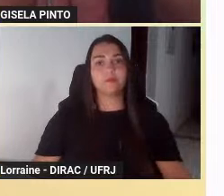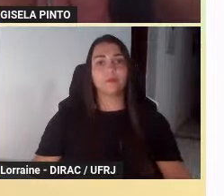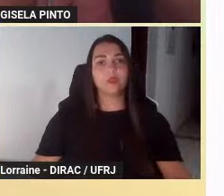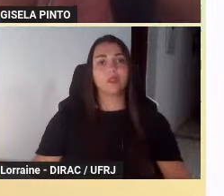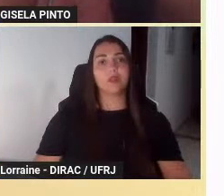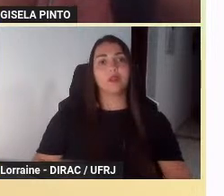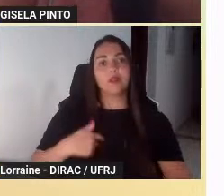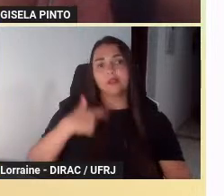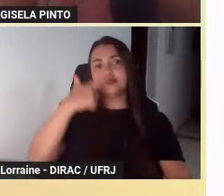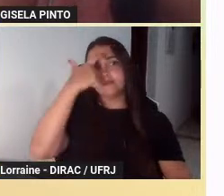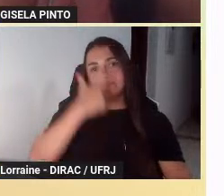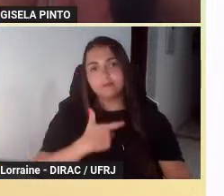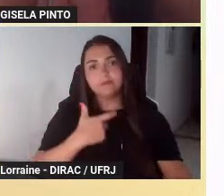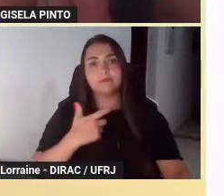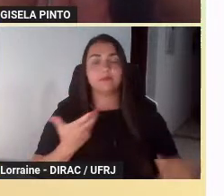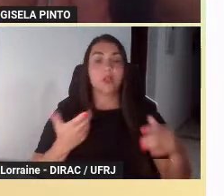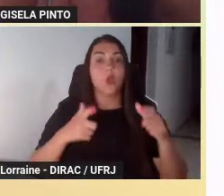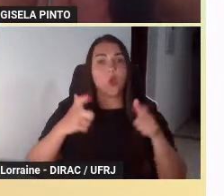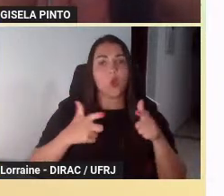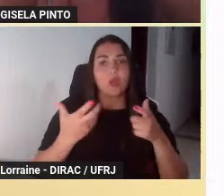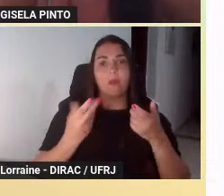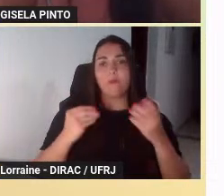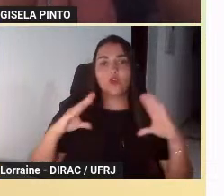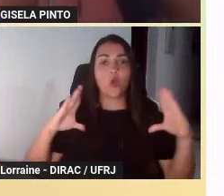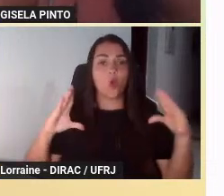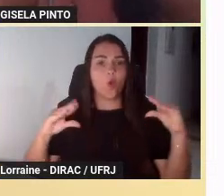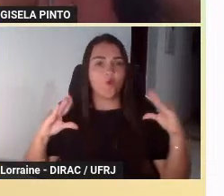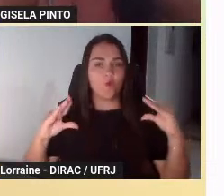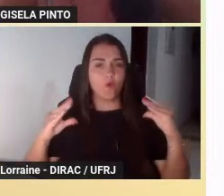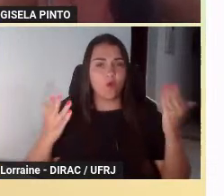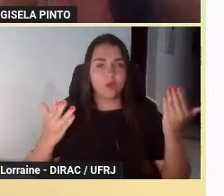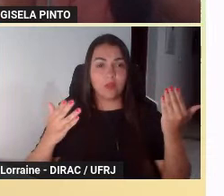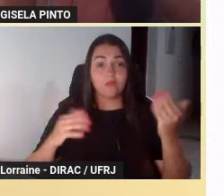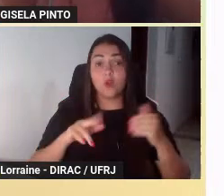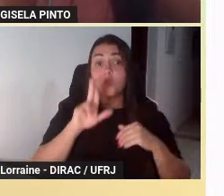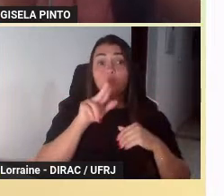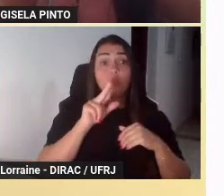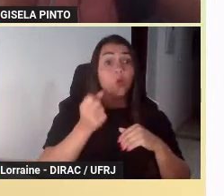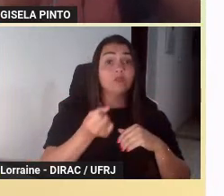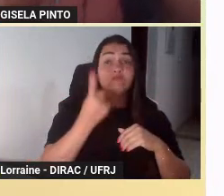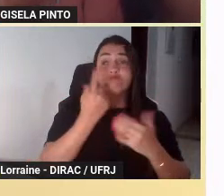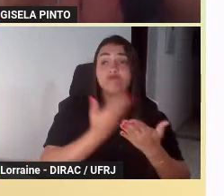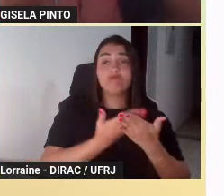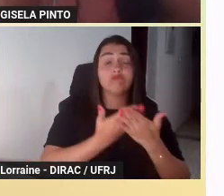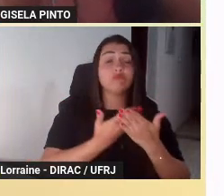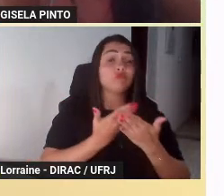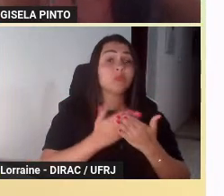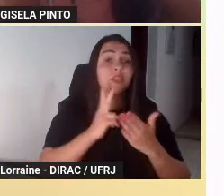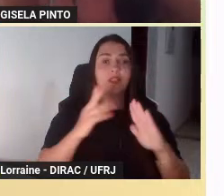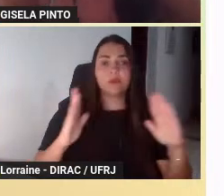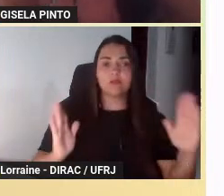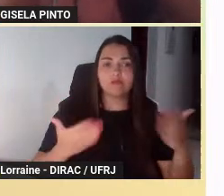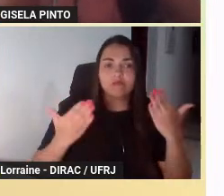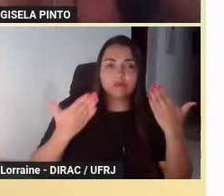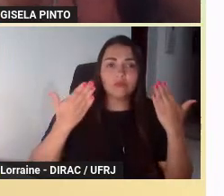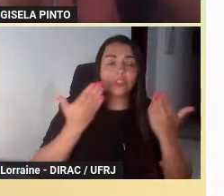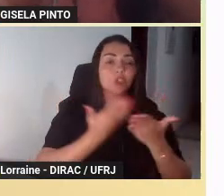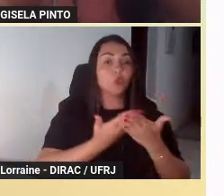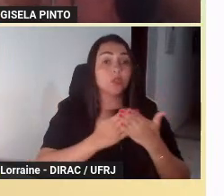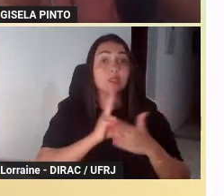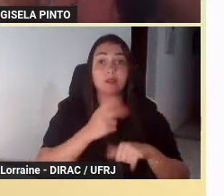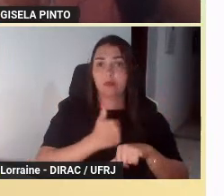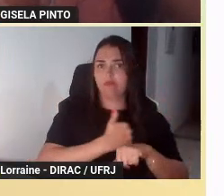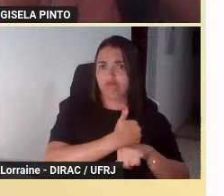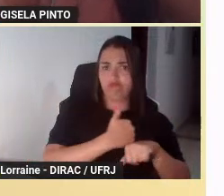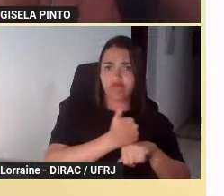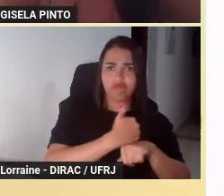muito confortável, porque nunca foi estranho estudar. Estudar sempre foi um estímulo, estudar sempre foi uma prioridade.